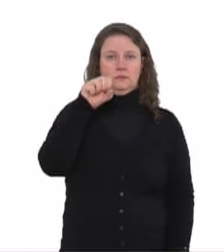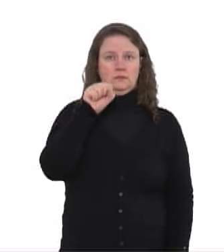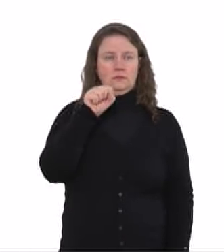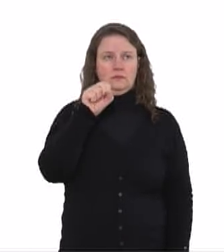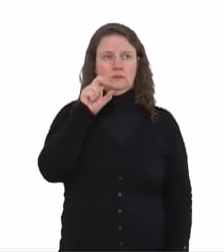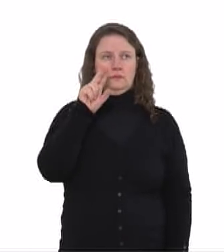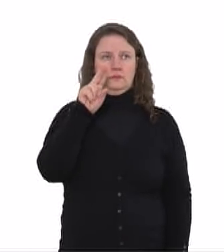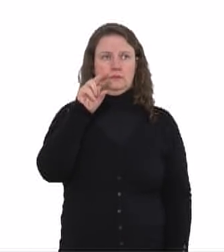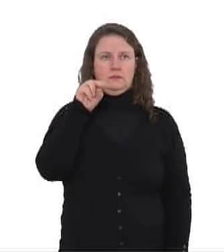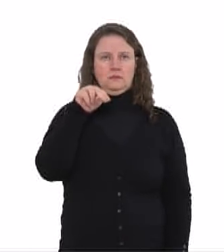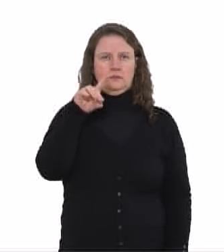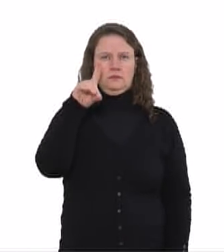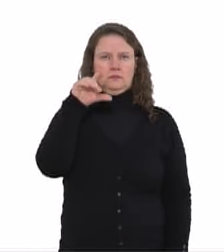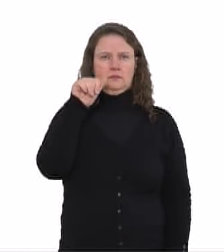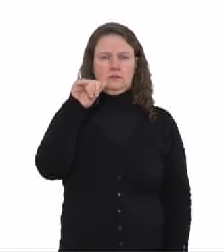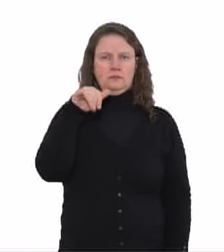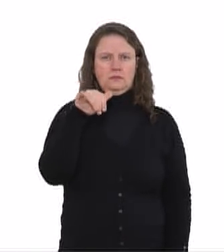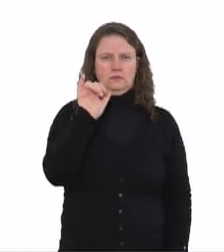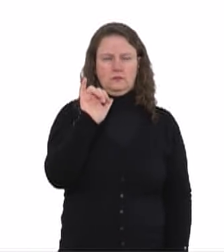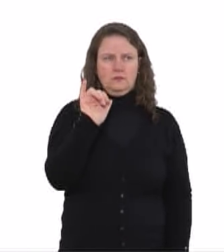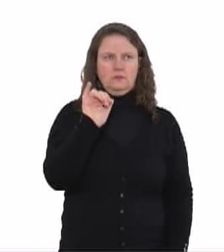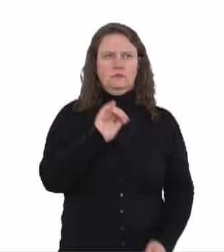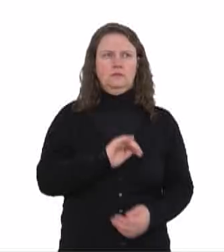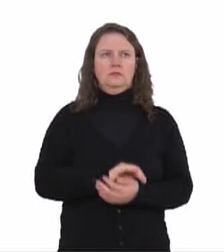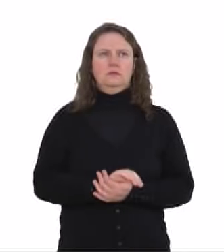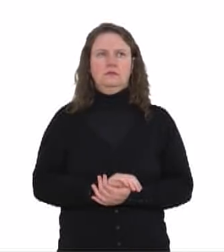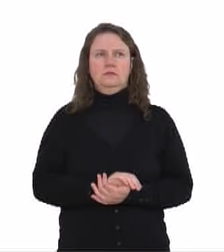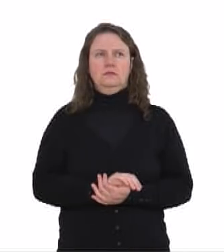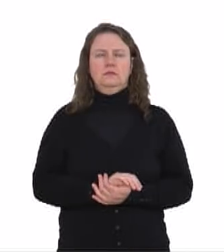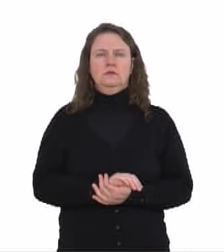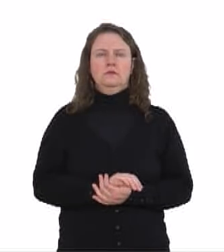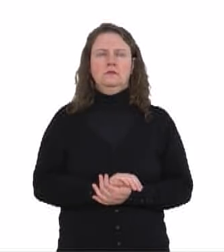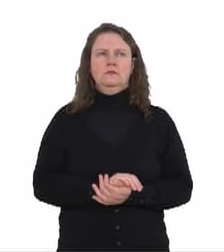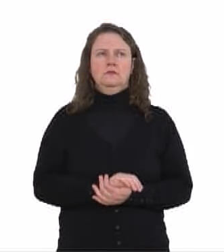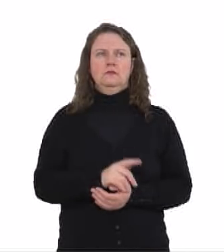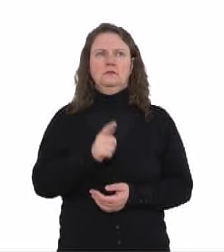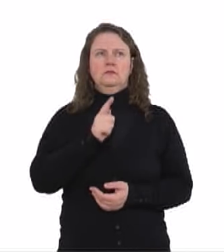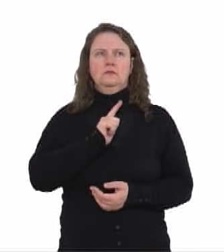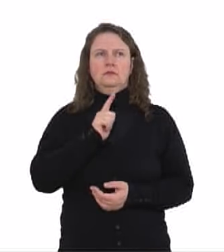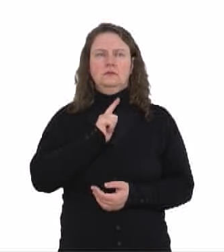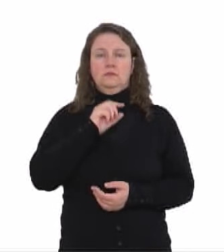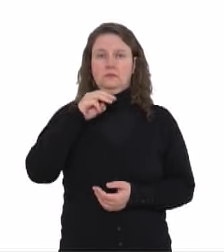Sunday, repeat please, Sunday,